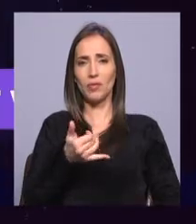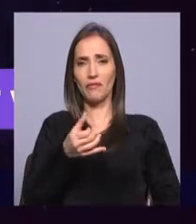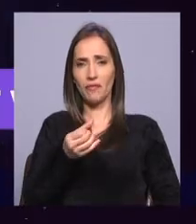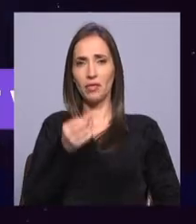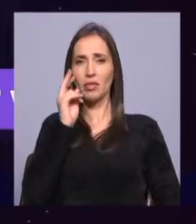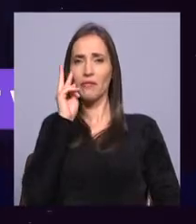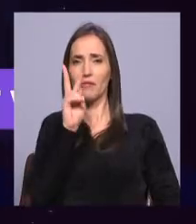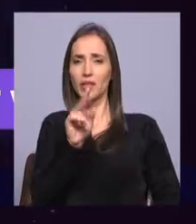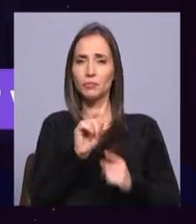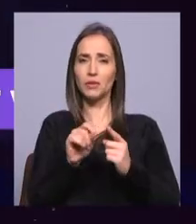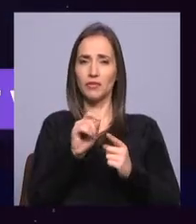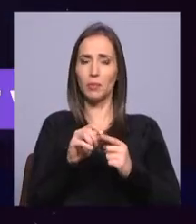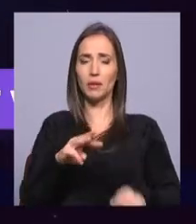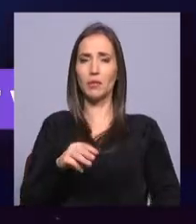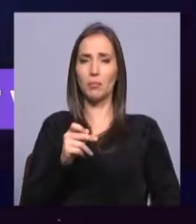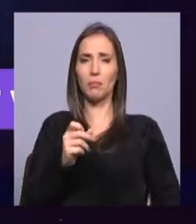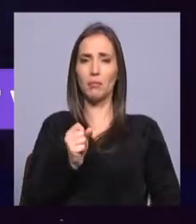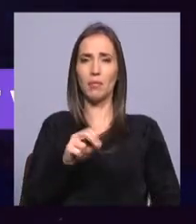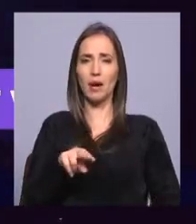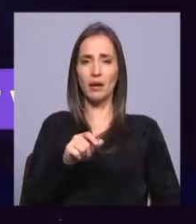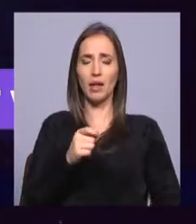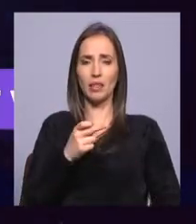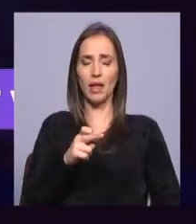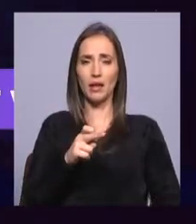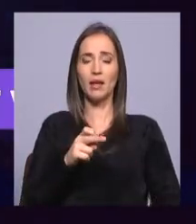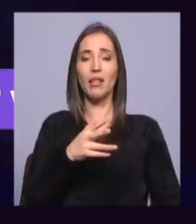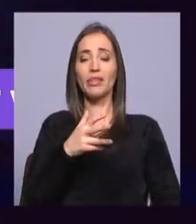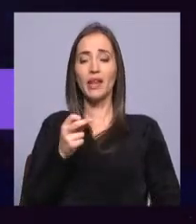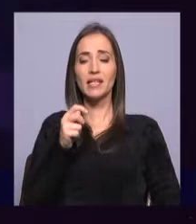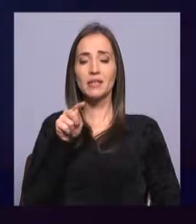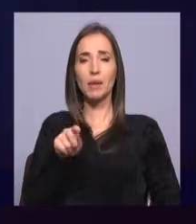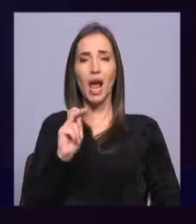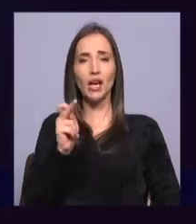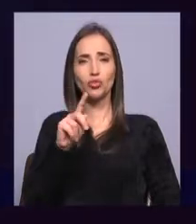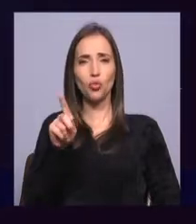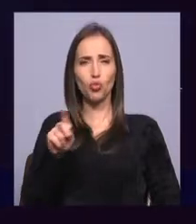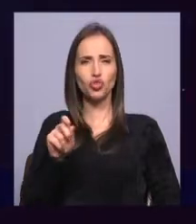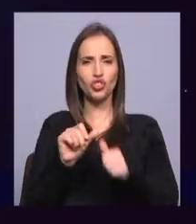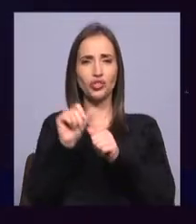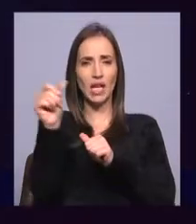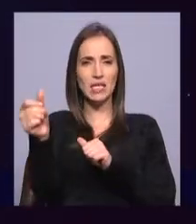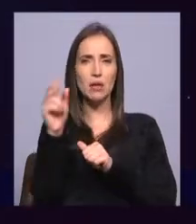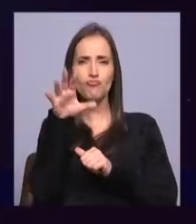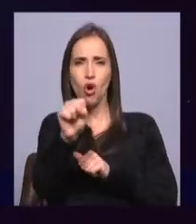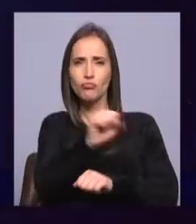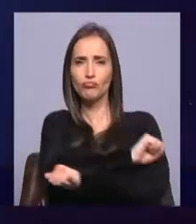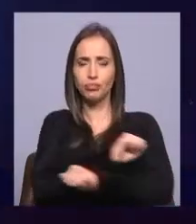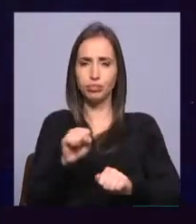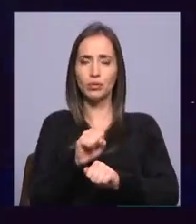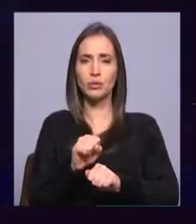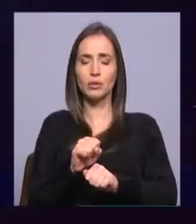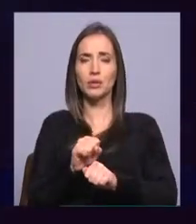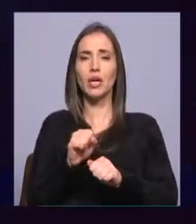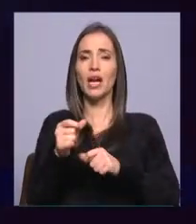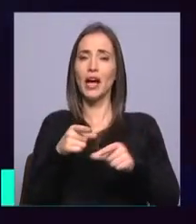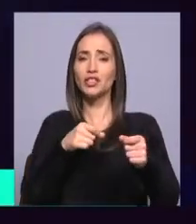uma magnetar, se encontra a 13 mil anos-luz de distância, e detectaram uma explosão. As magnetares, as estrelas,